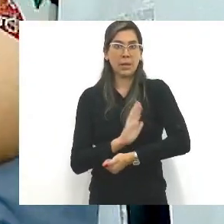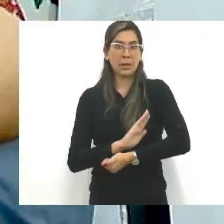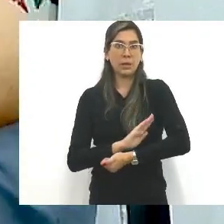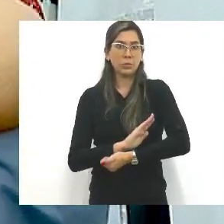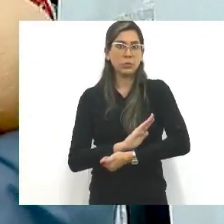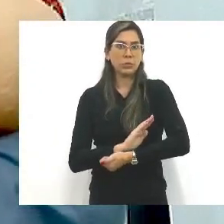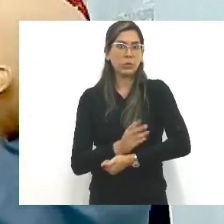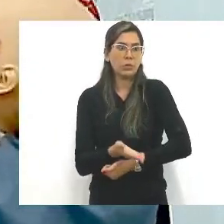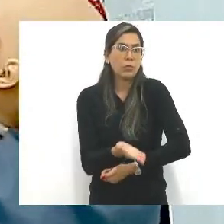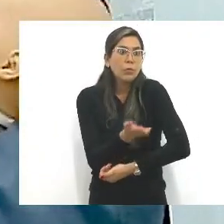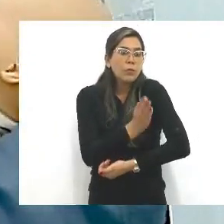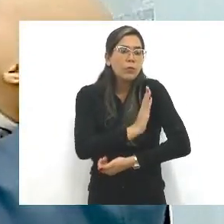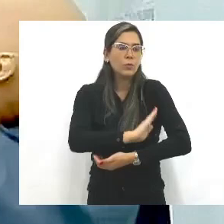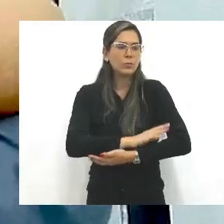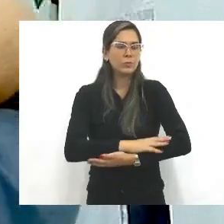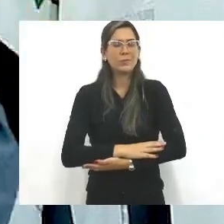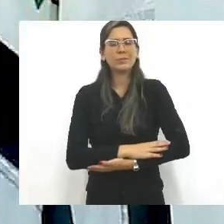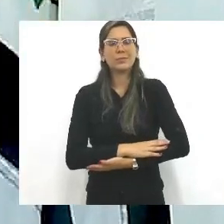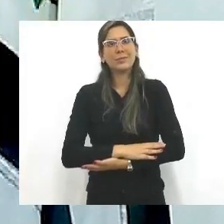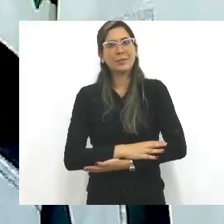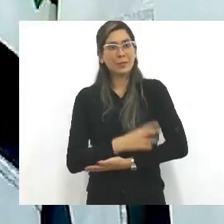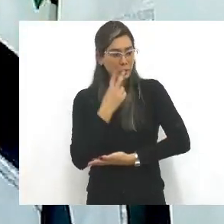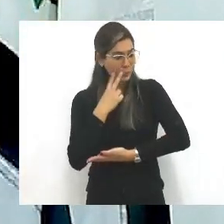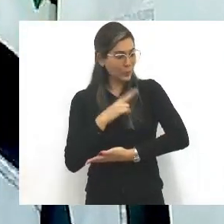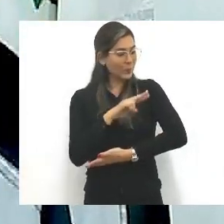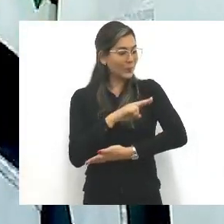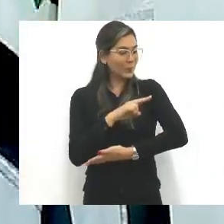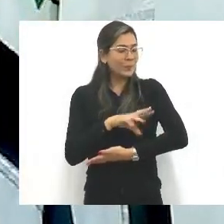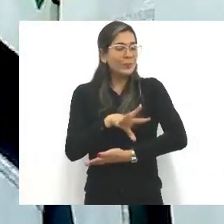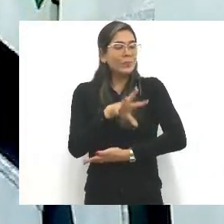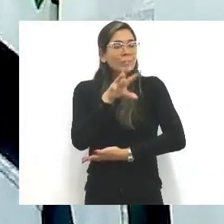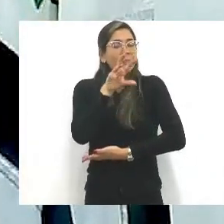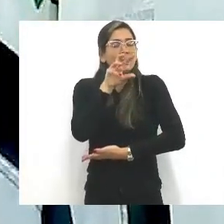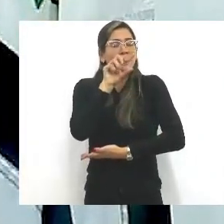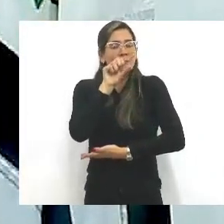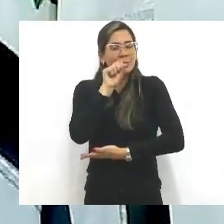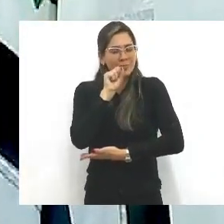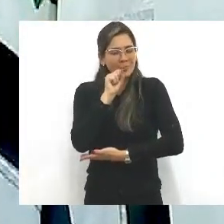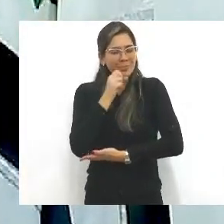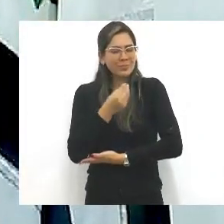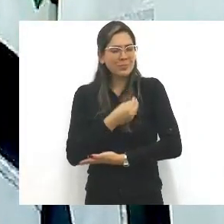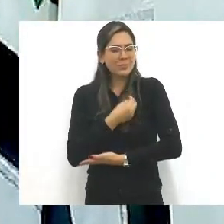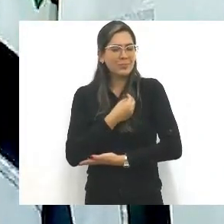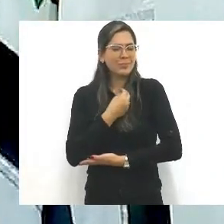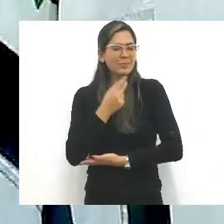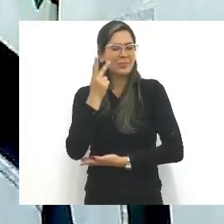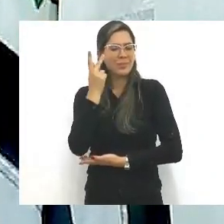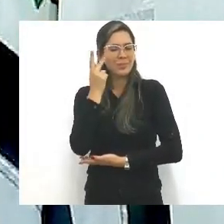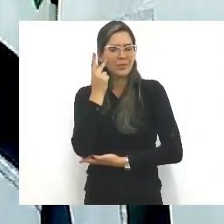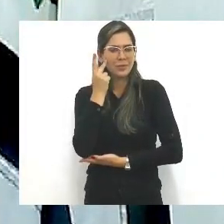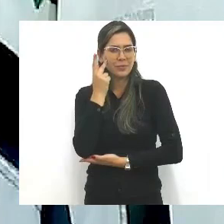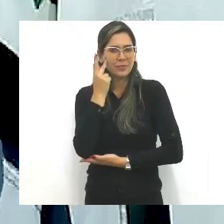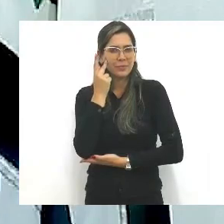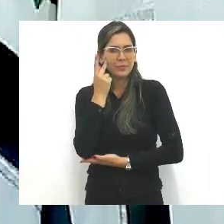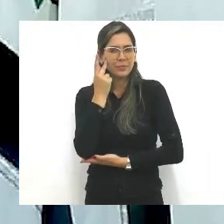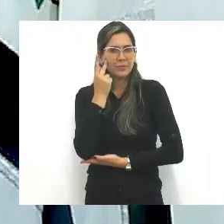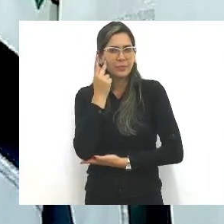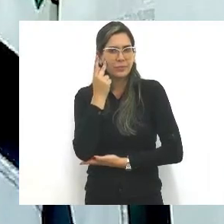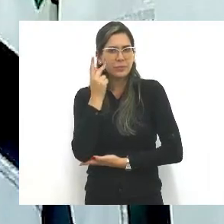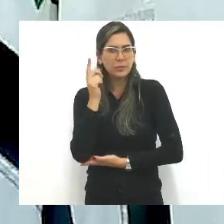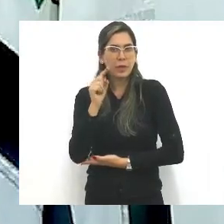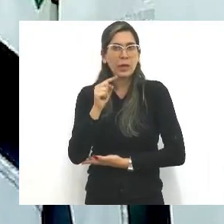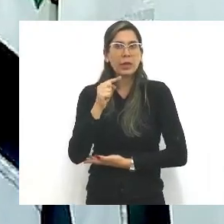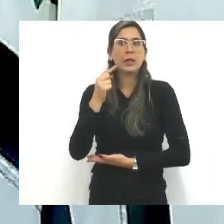para cá, e o bebezinho já estava com o olho aberto, já respirando vida normal. Ok? O desafio depois foi